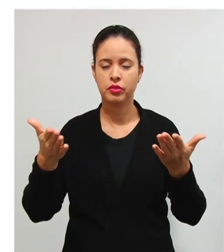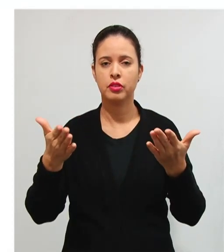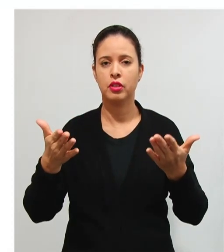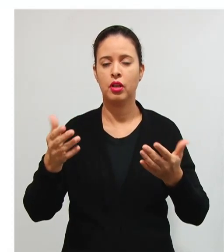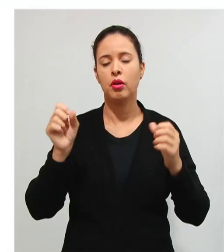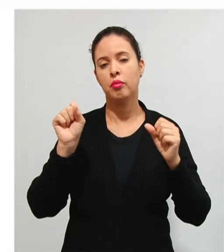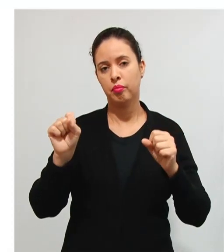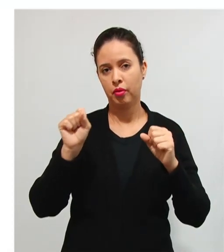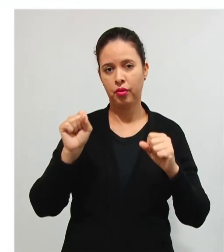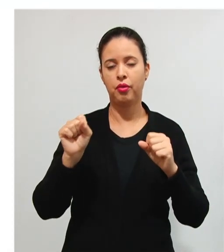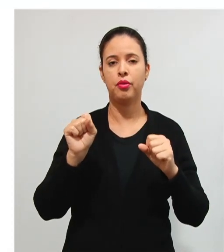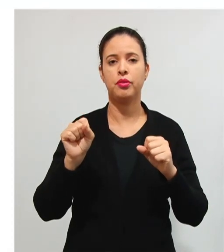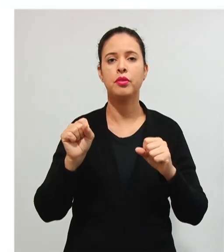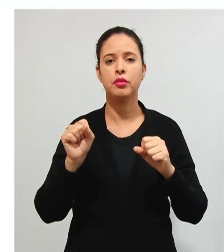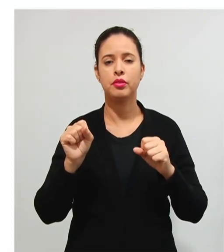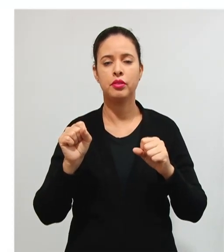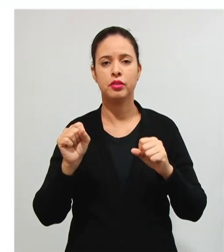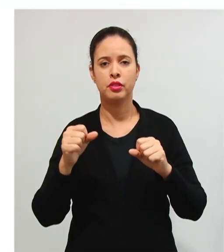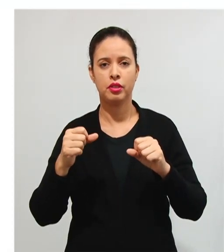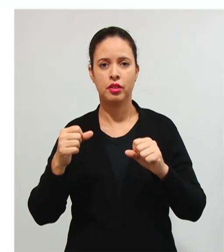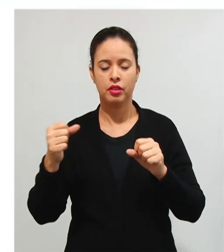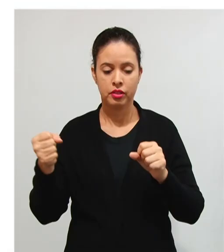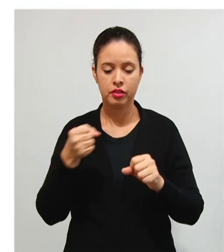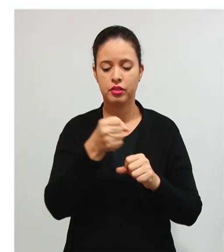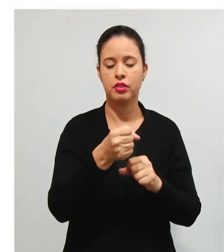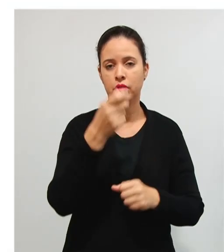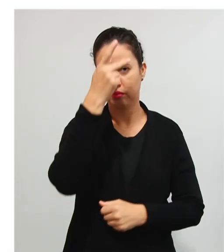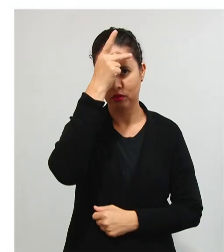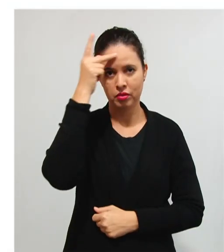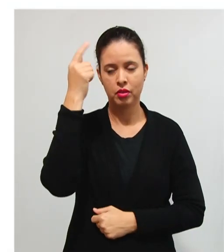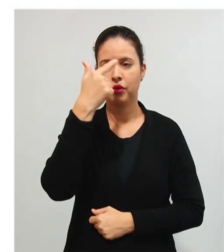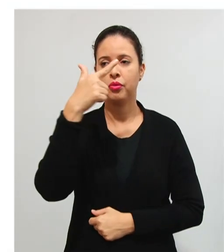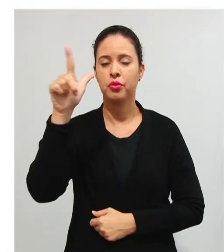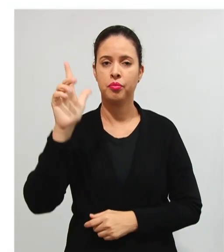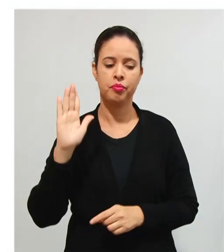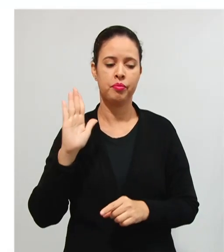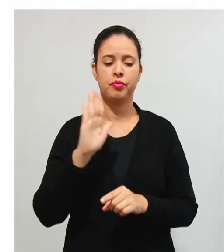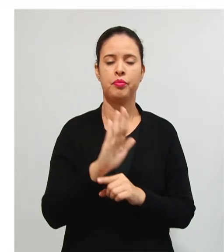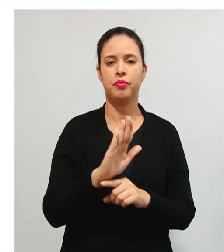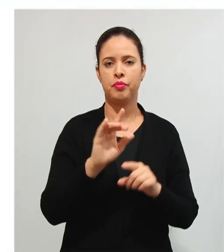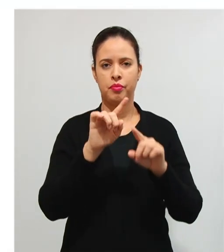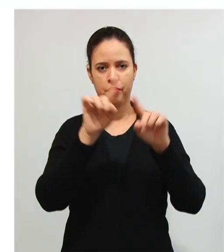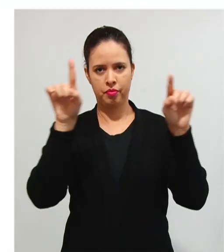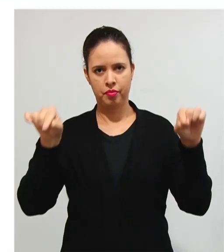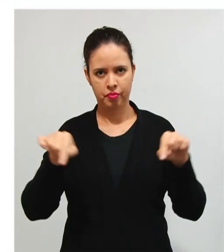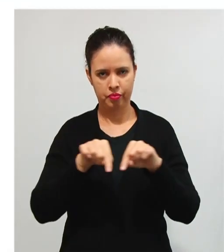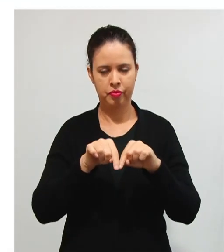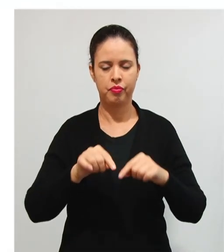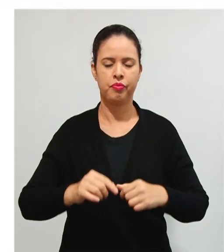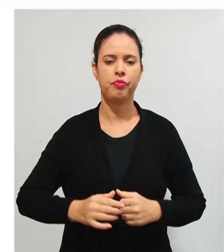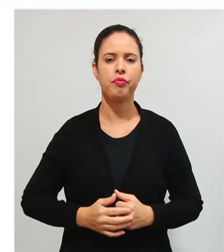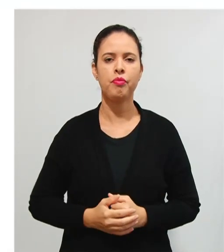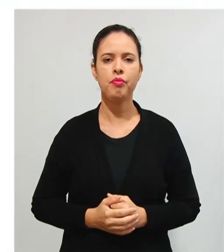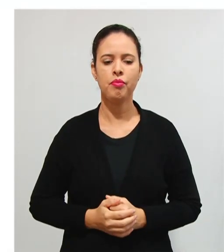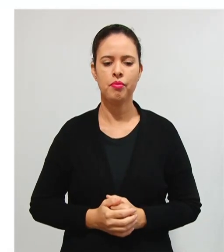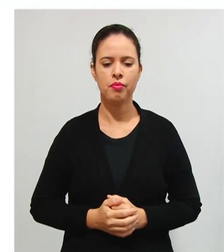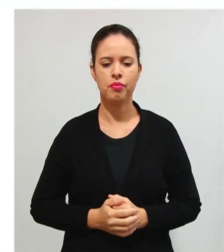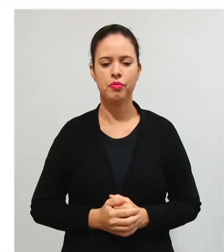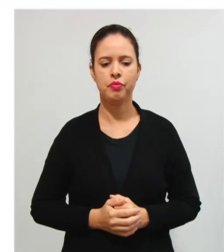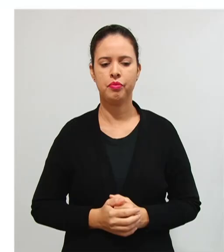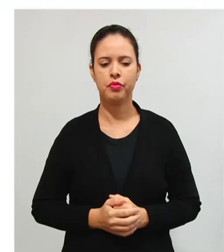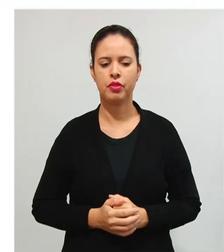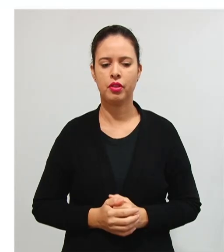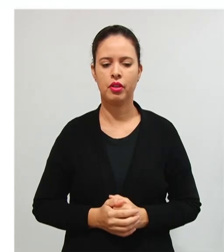posso inserir outras pessoas para colaborarem nesse quadro. Outra ferramenta para captura de tela,